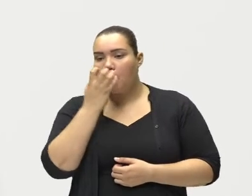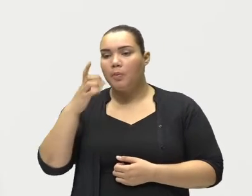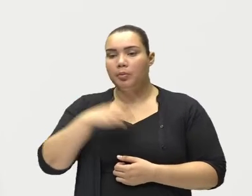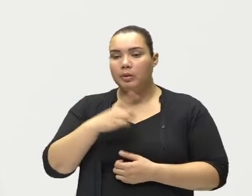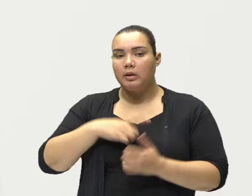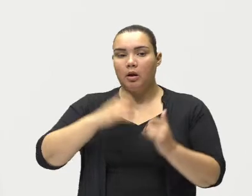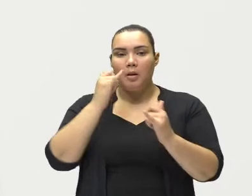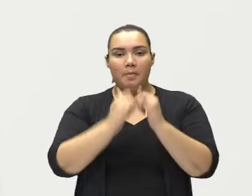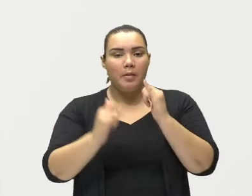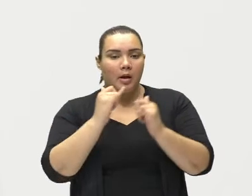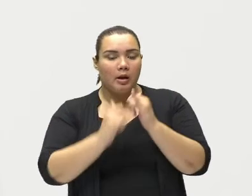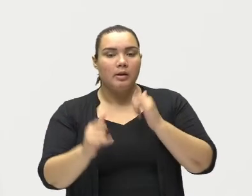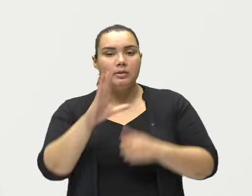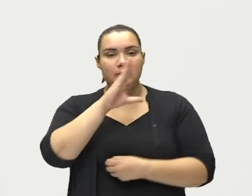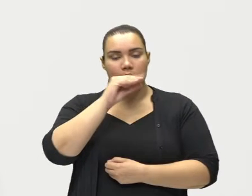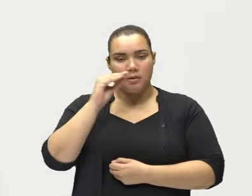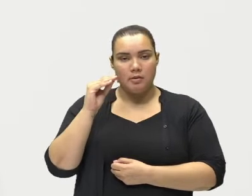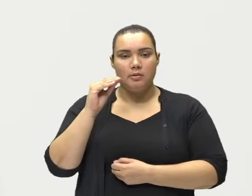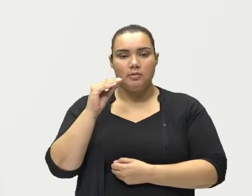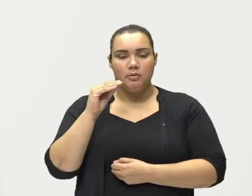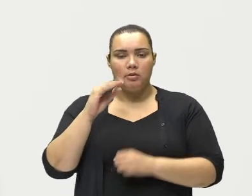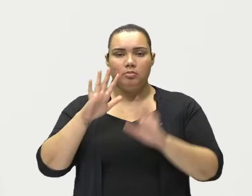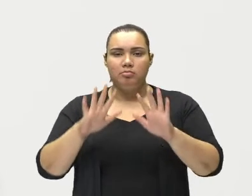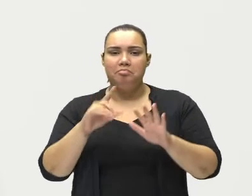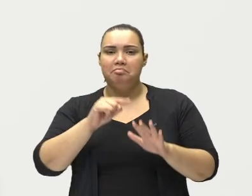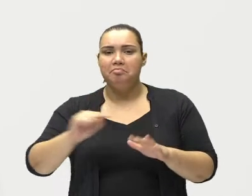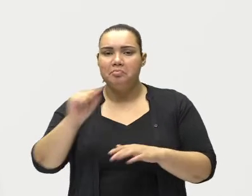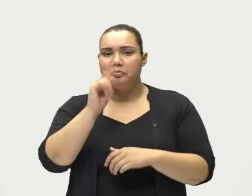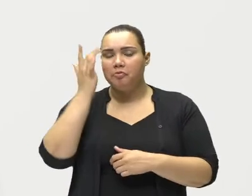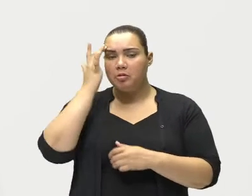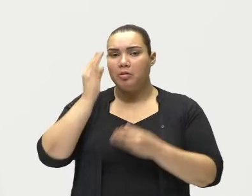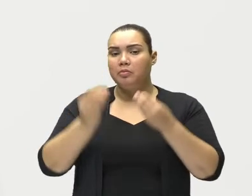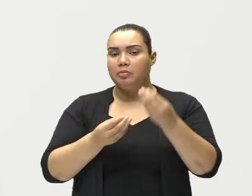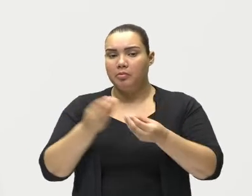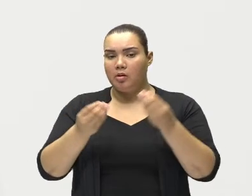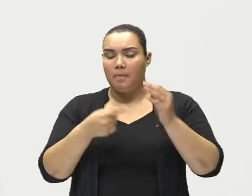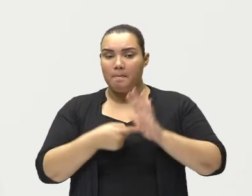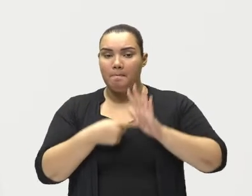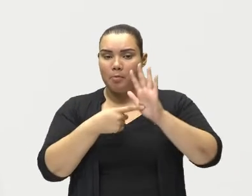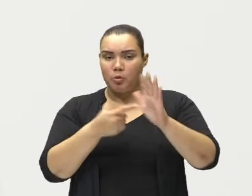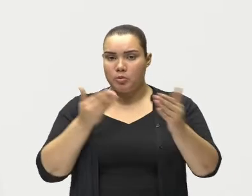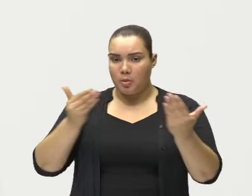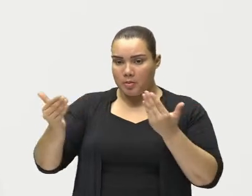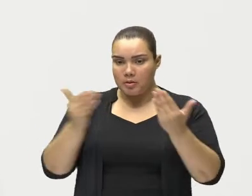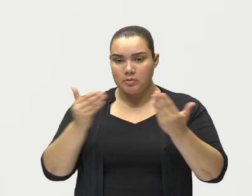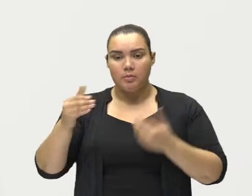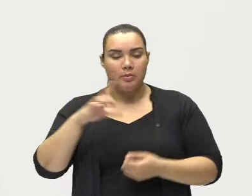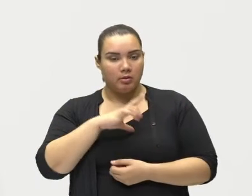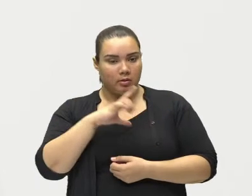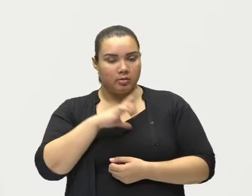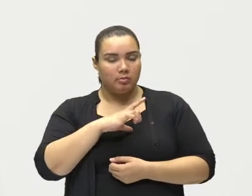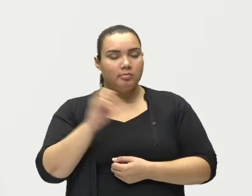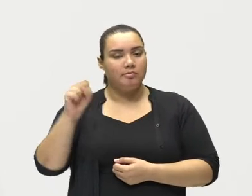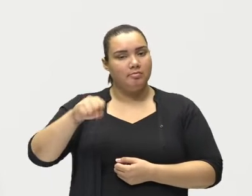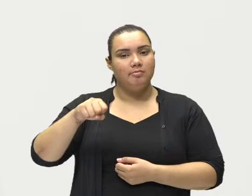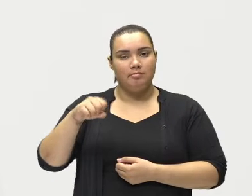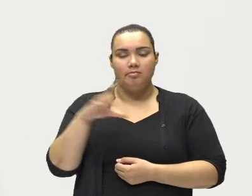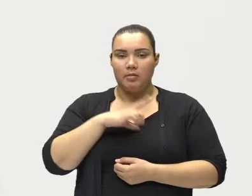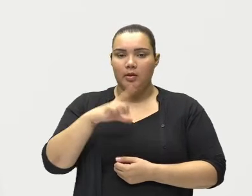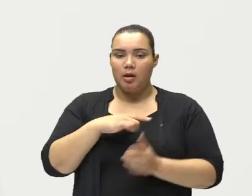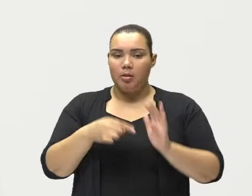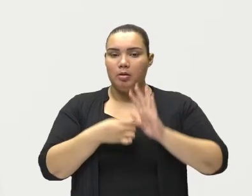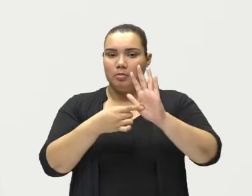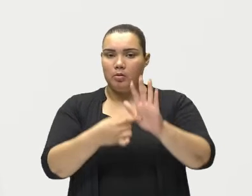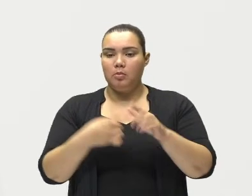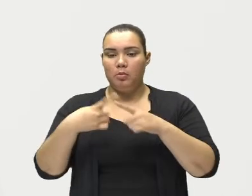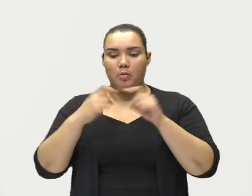assim como se fossem crianças. O que você acha? Ele dá a ideia também de comparação? Dá, né? Dá a ideia. Eu